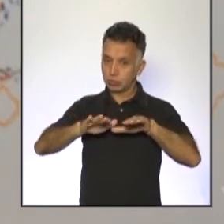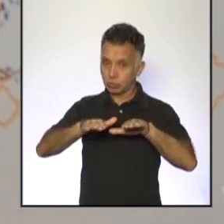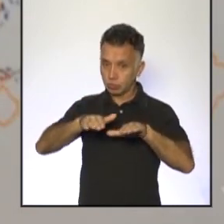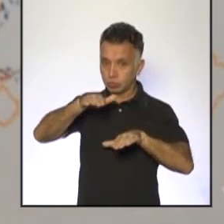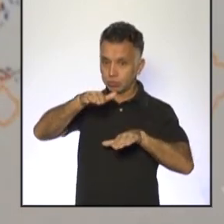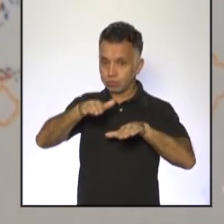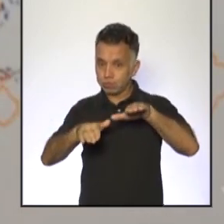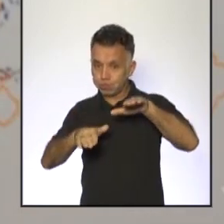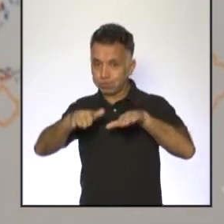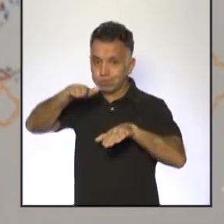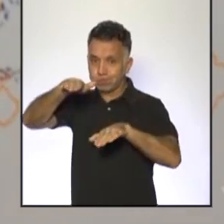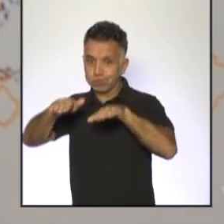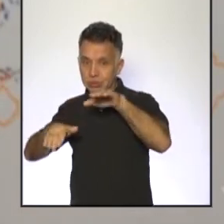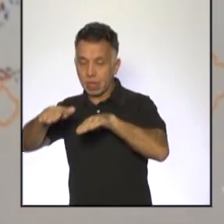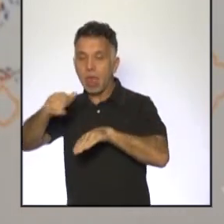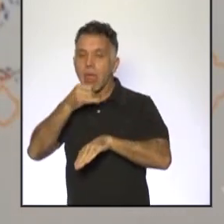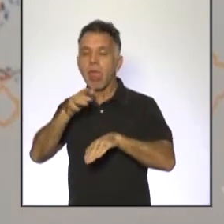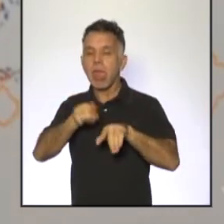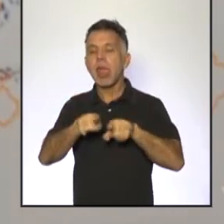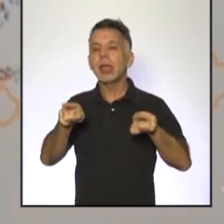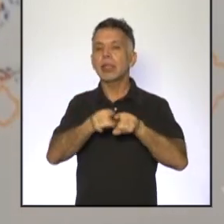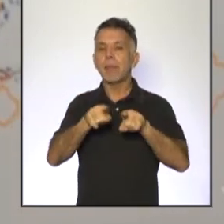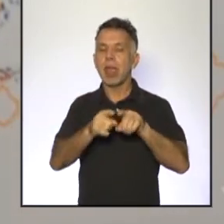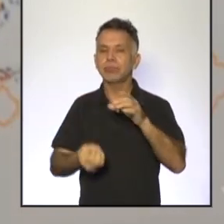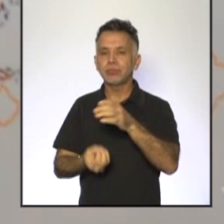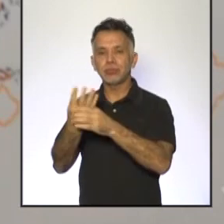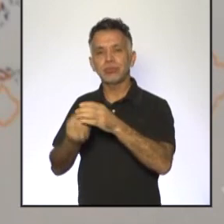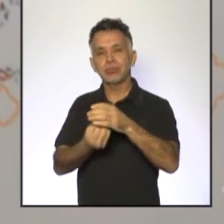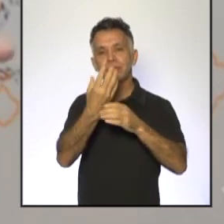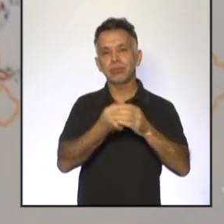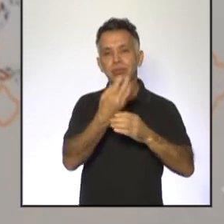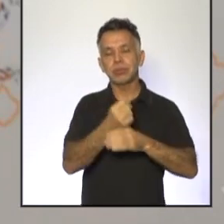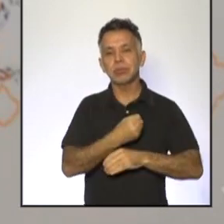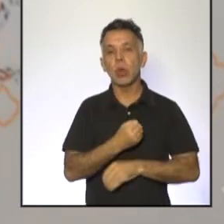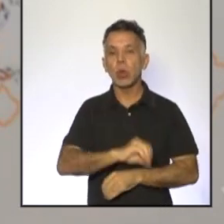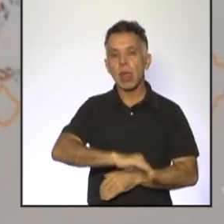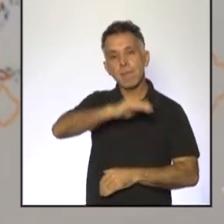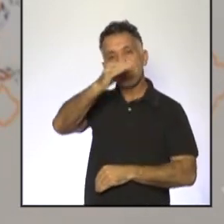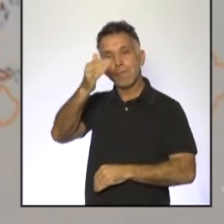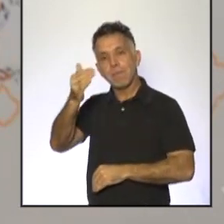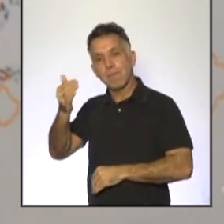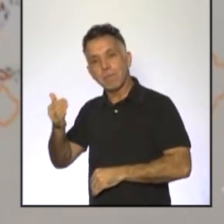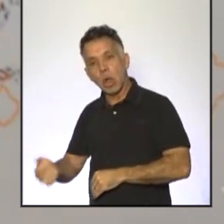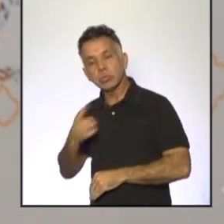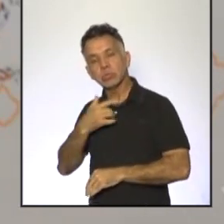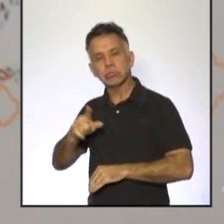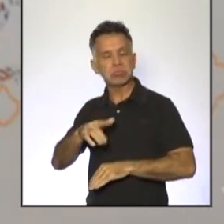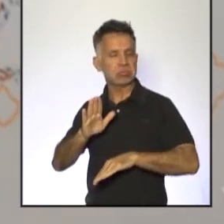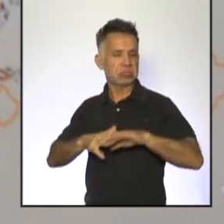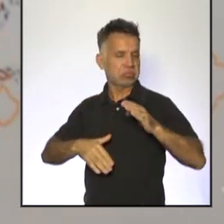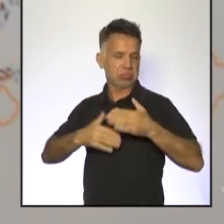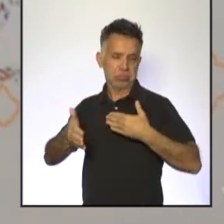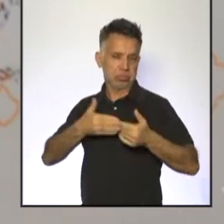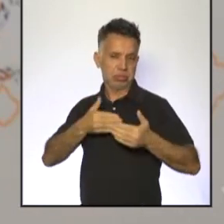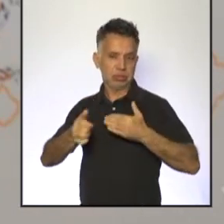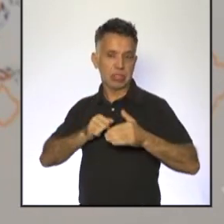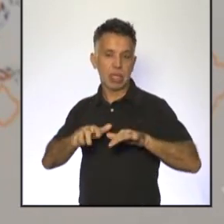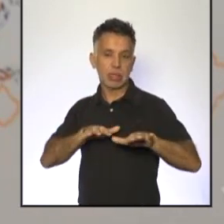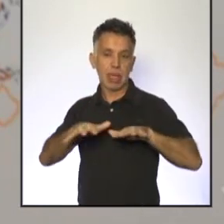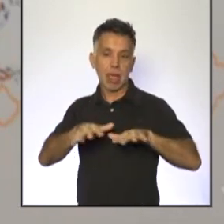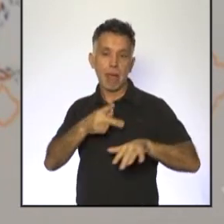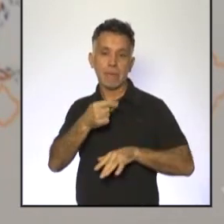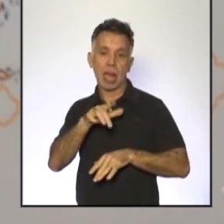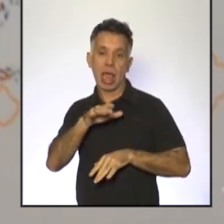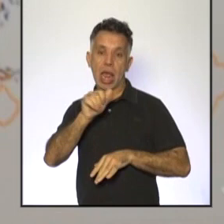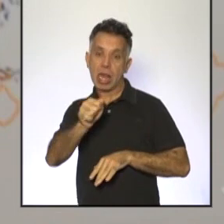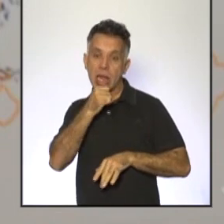mesmas placas e efetivamente a formação de montanhas, seja a partir da divergência de placas tectônicas e o surgimento